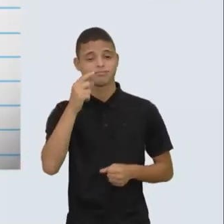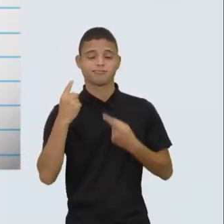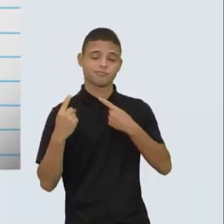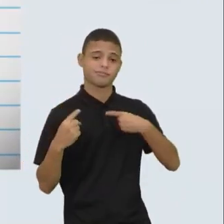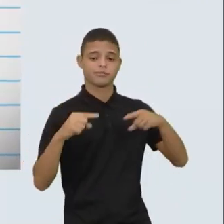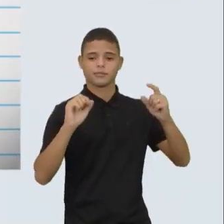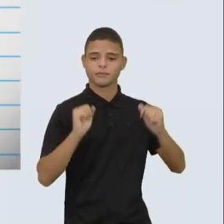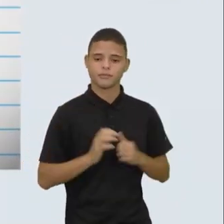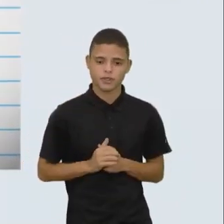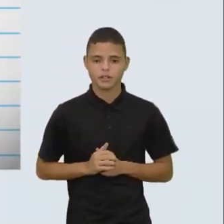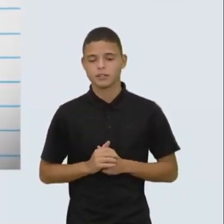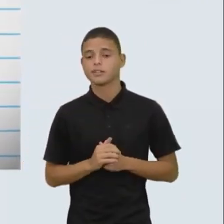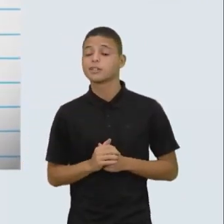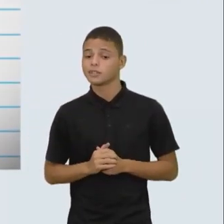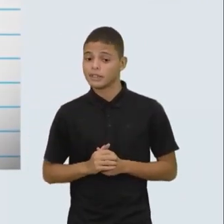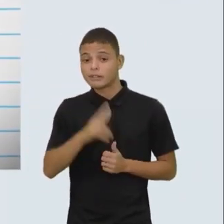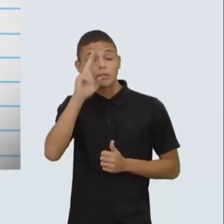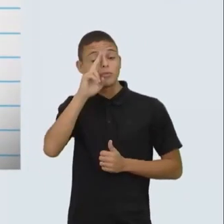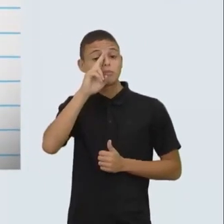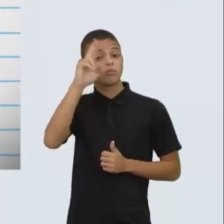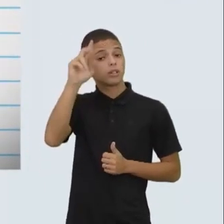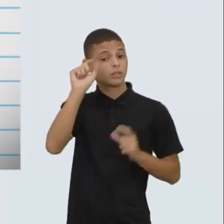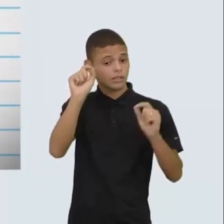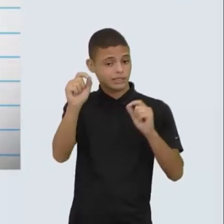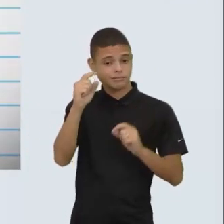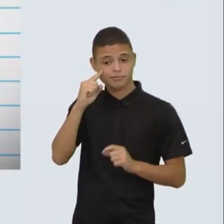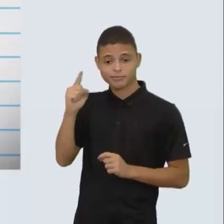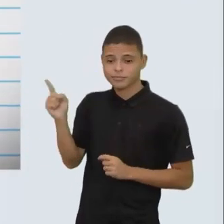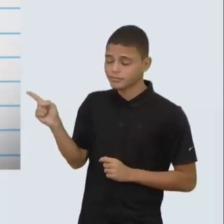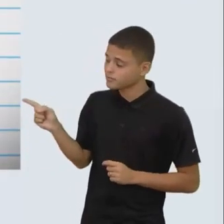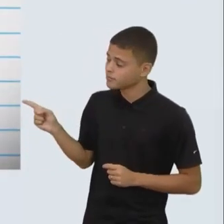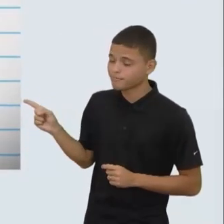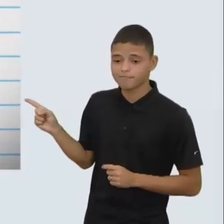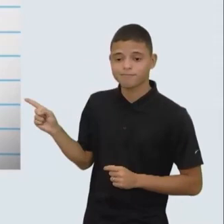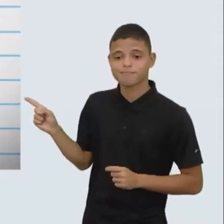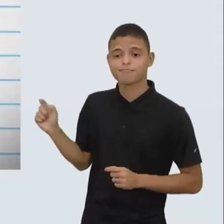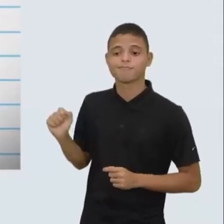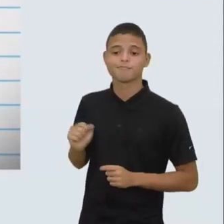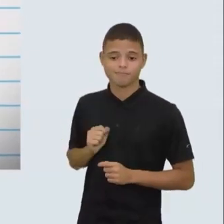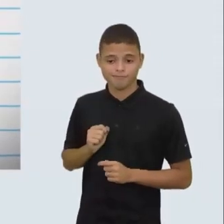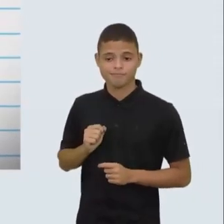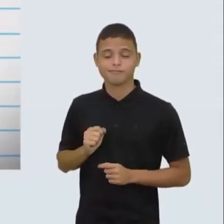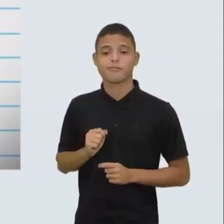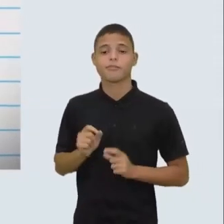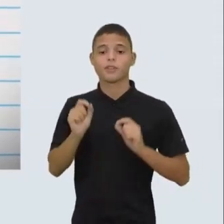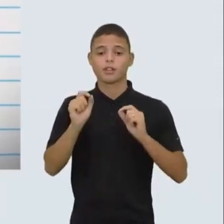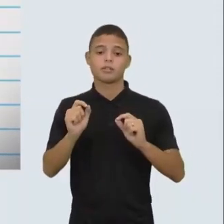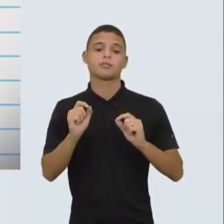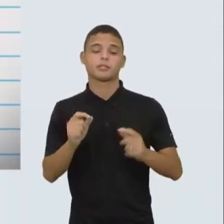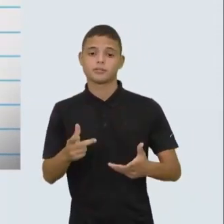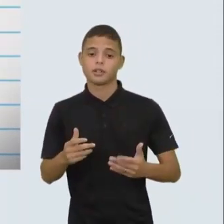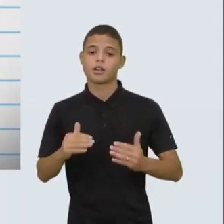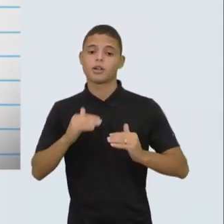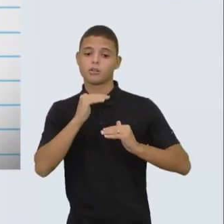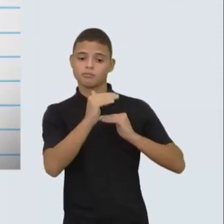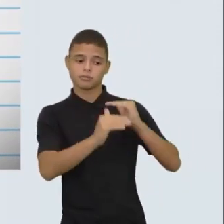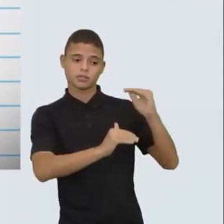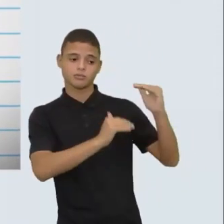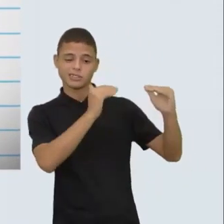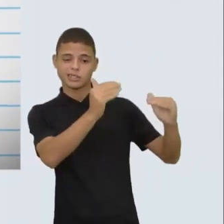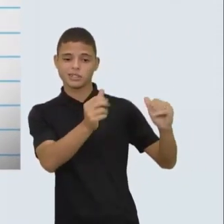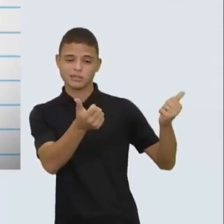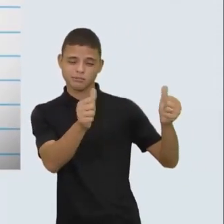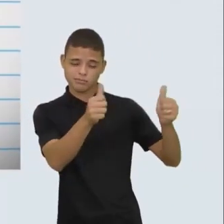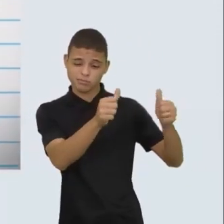mais graves de degradação do solo são os de desertificação. A desertificação é definida como um processo de degradação